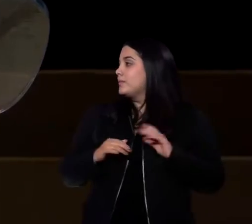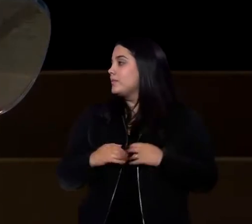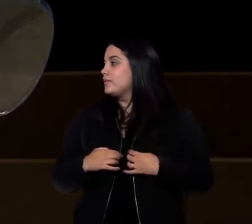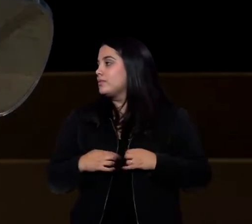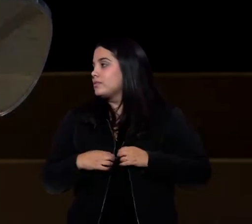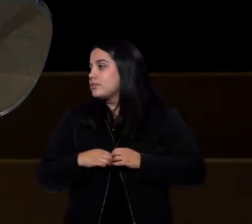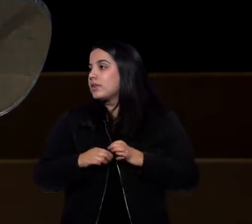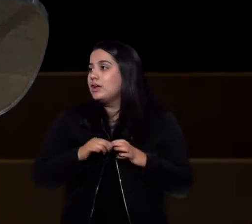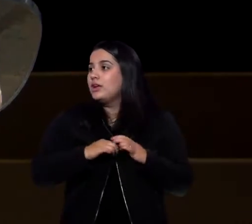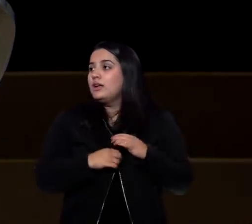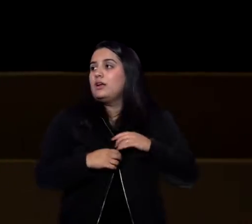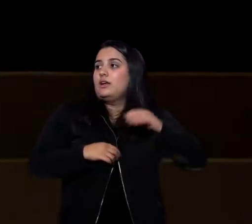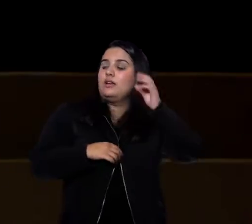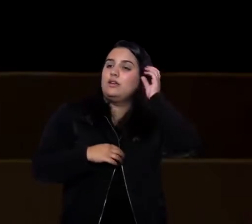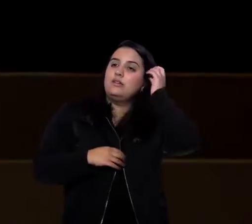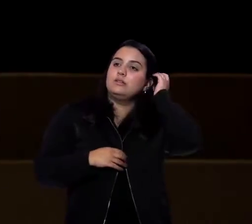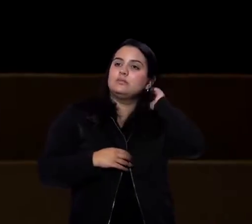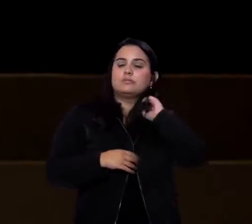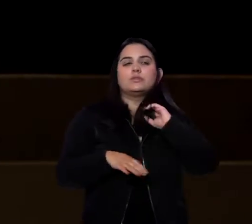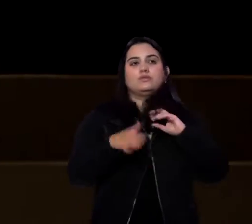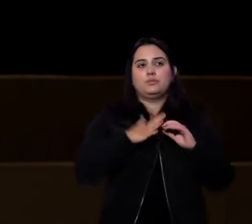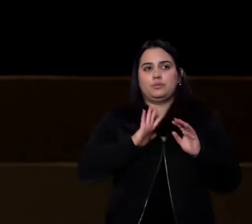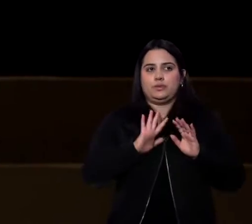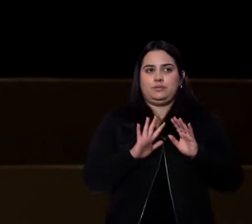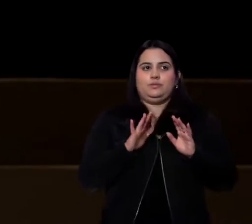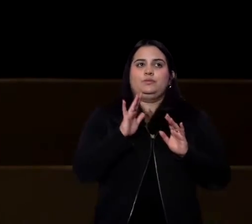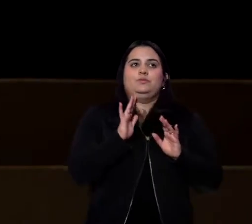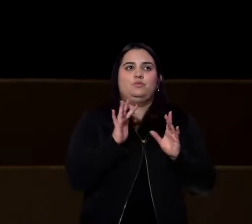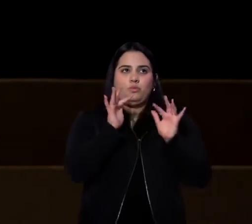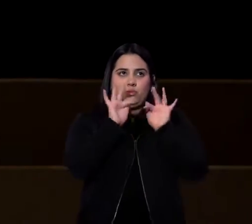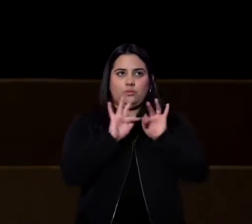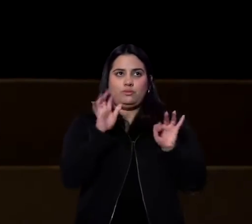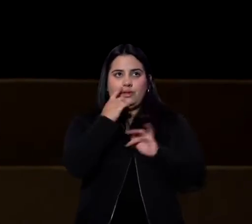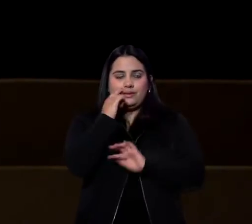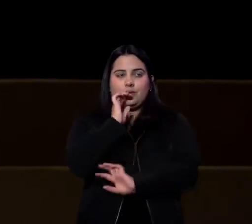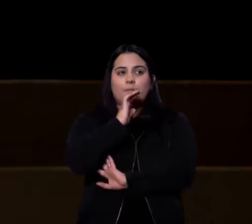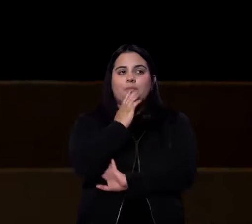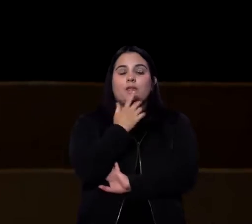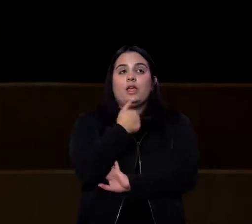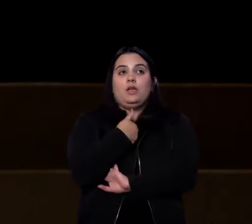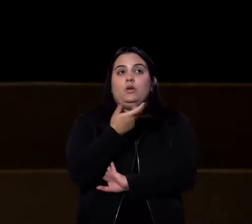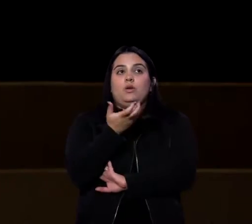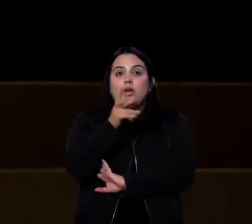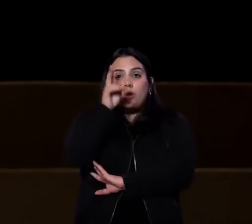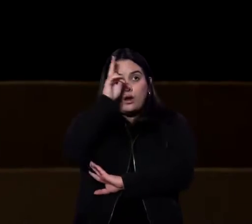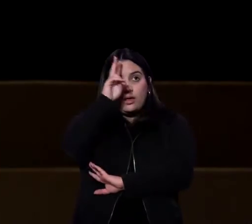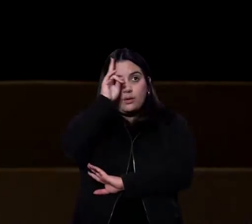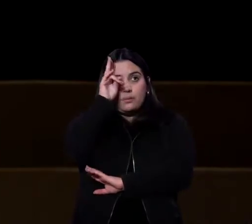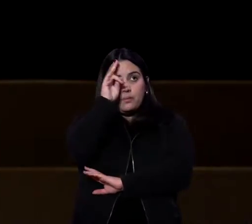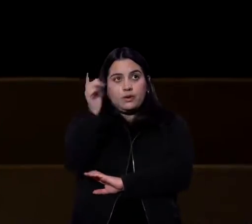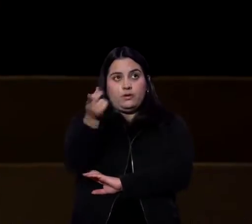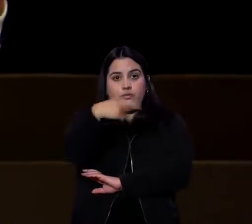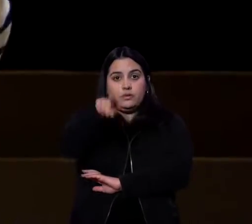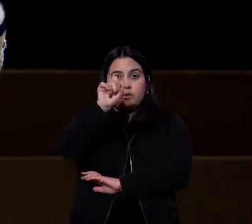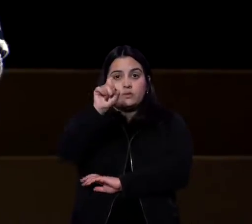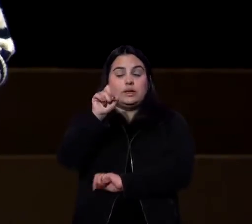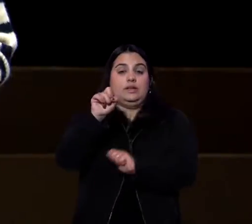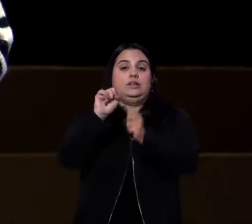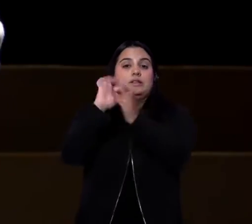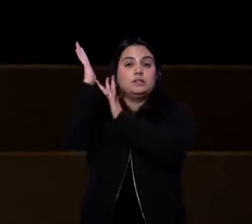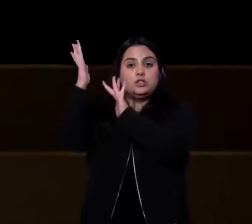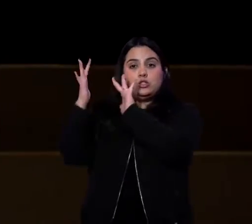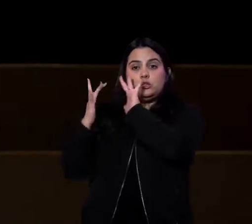Nem tudo que... Calma aí, deixa eu reformular essa frase. Eu quero lembrar você que Jesus nos chama a gente